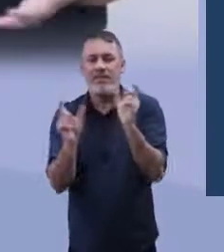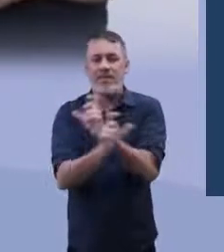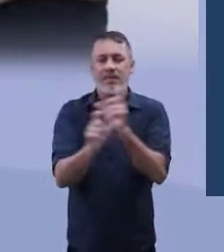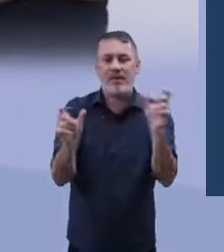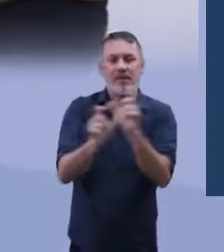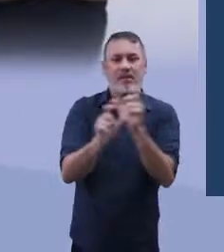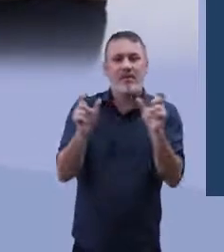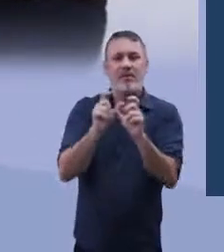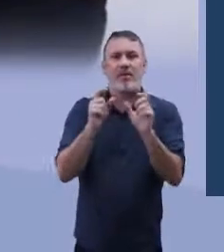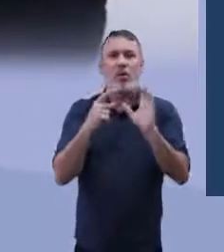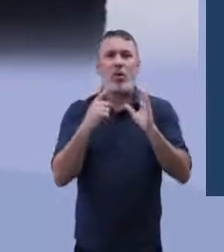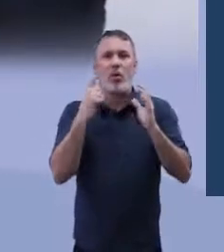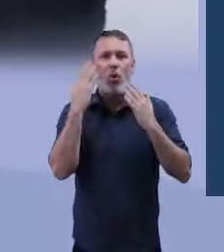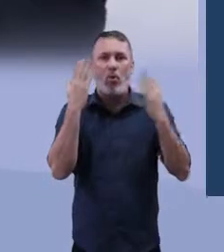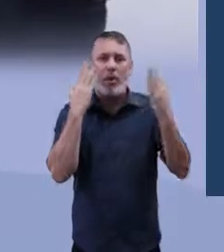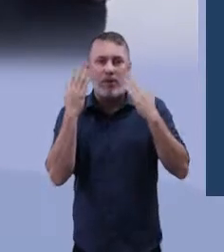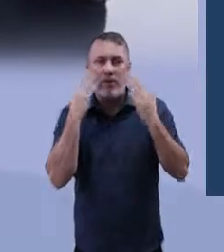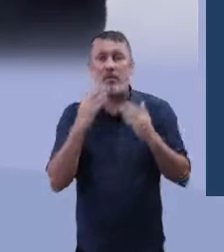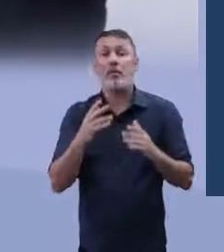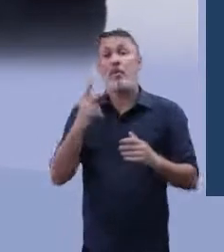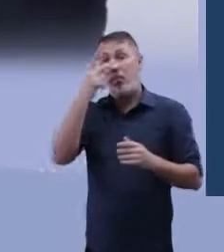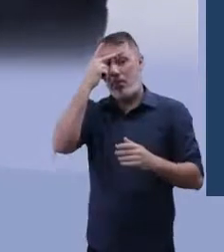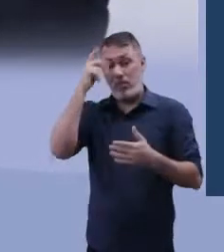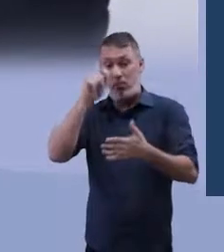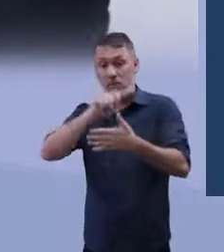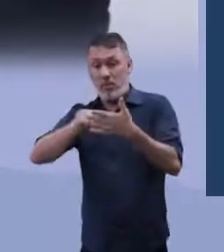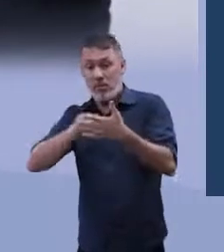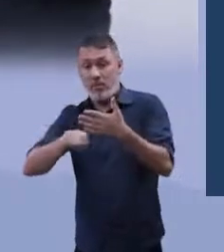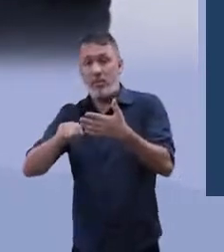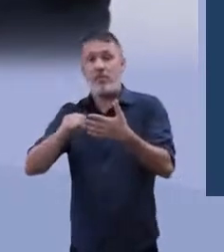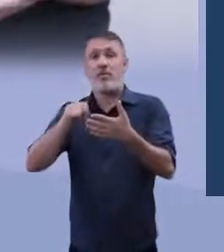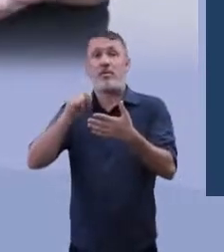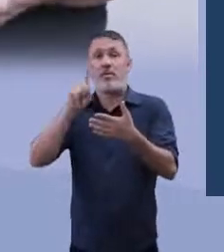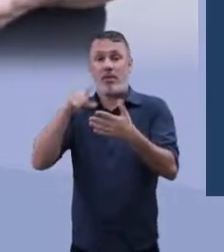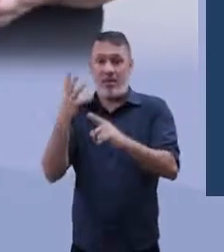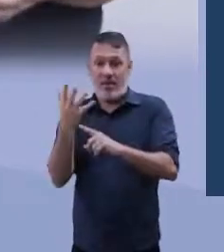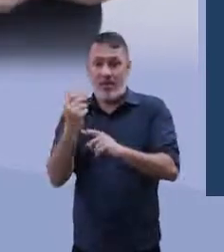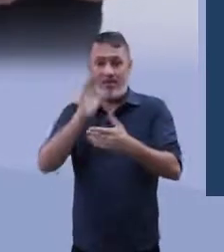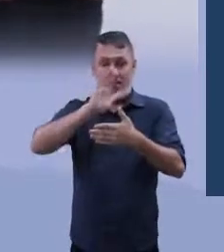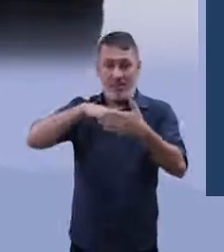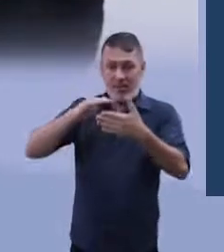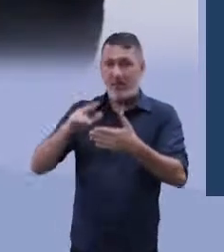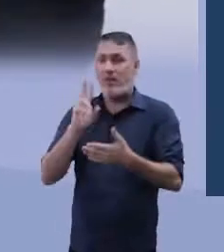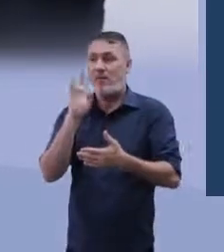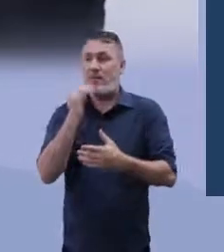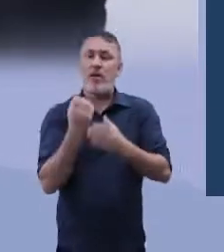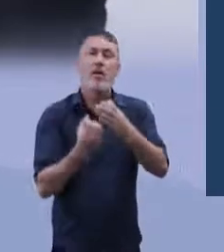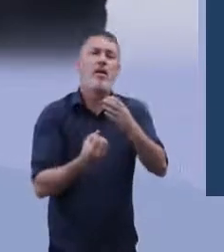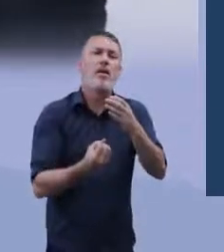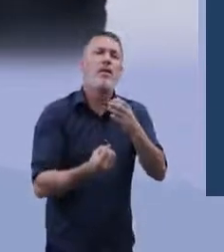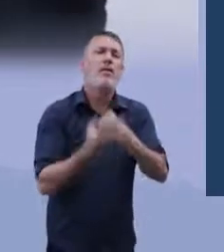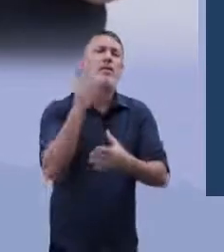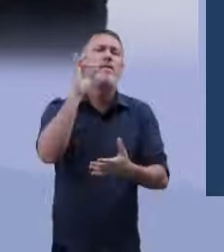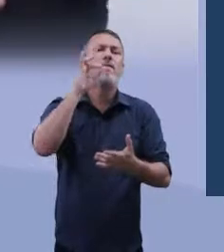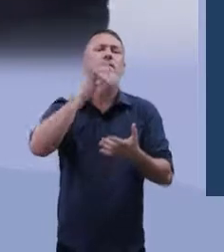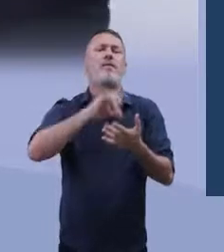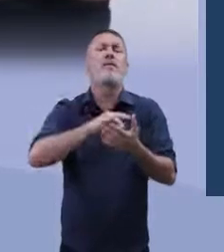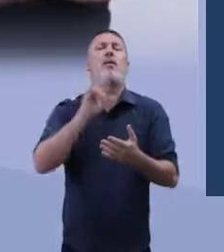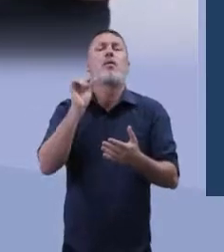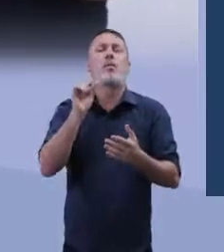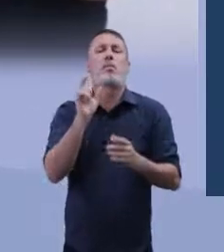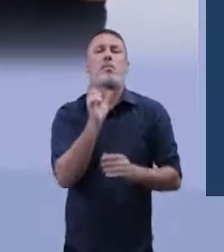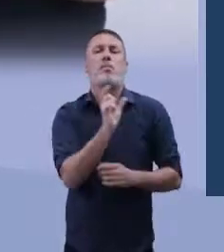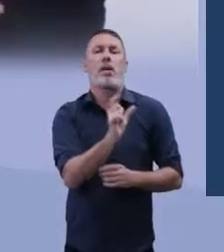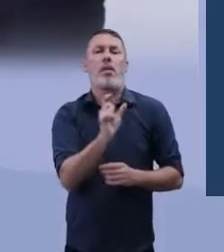muitas comparações, e o artista recriará a realidade por meio de colagens